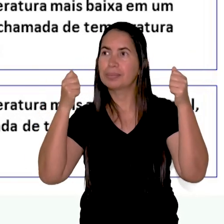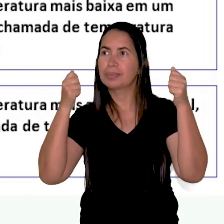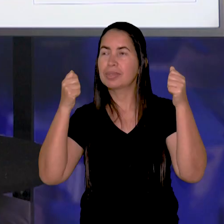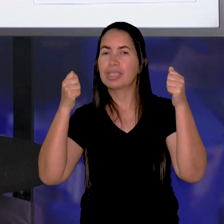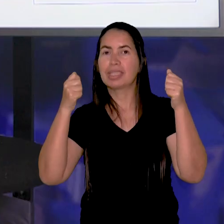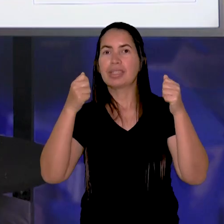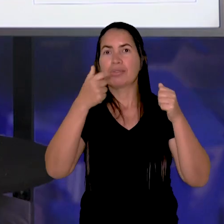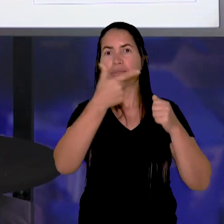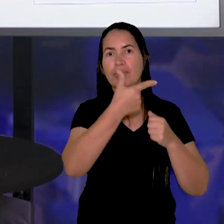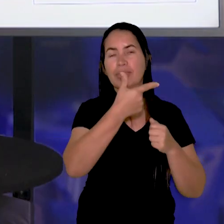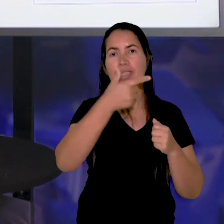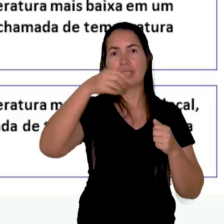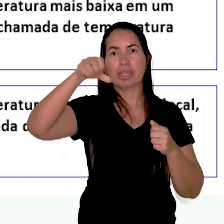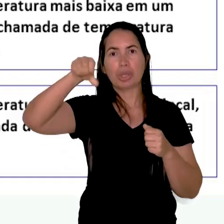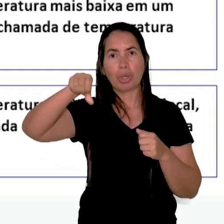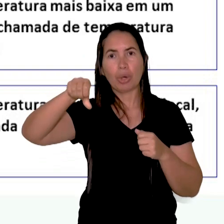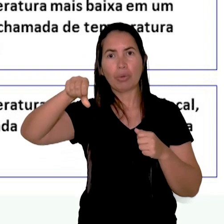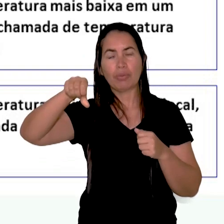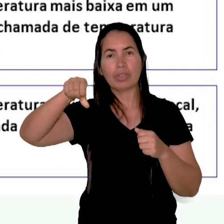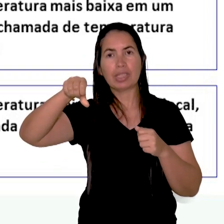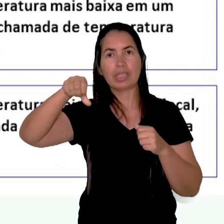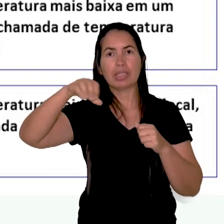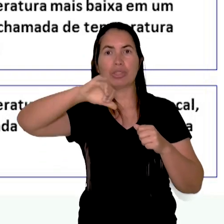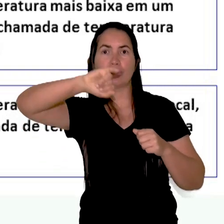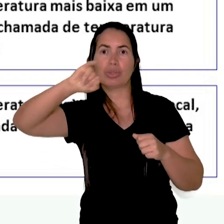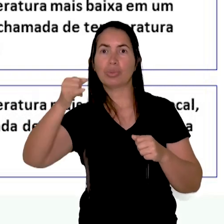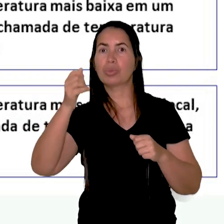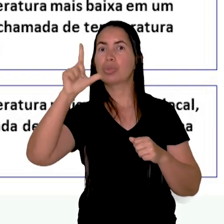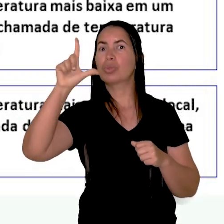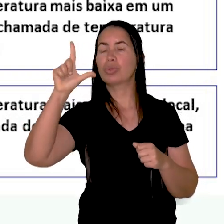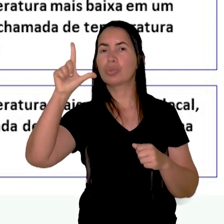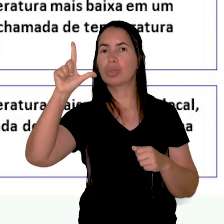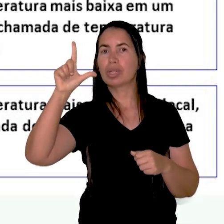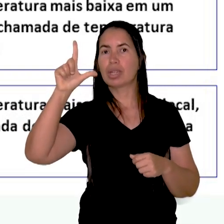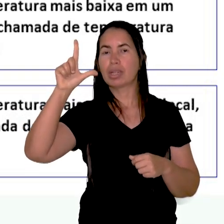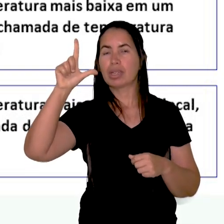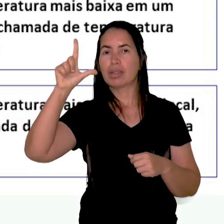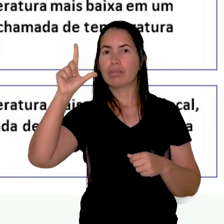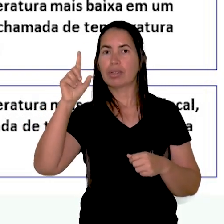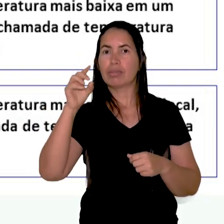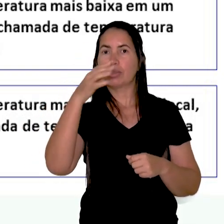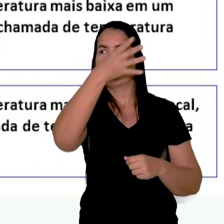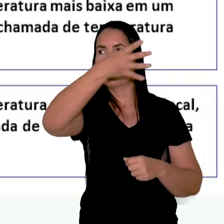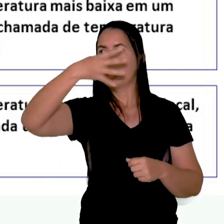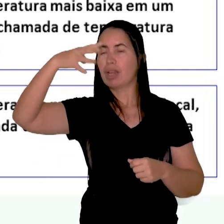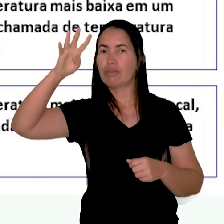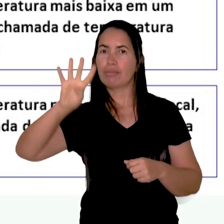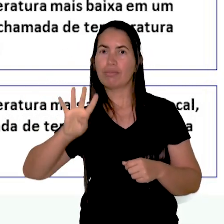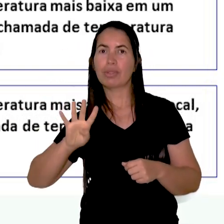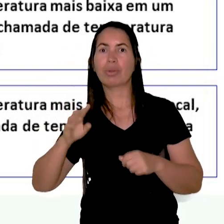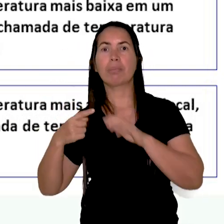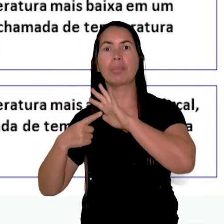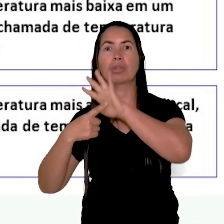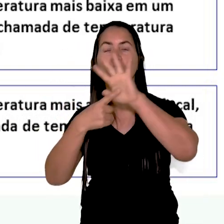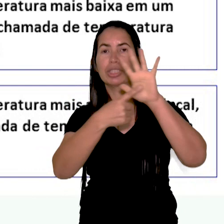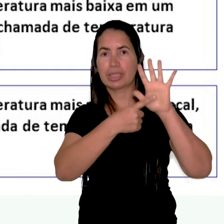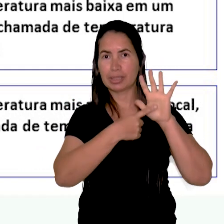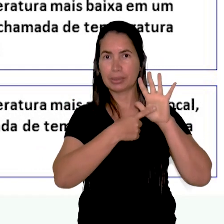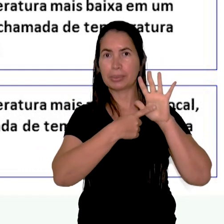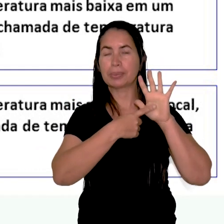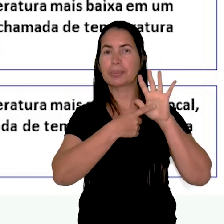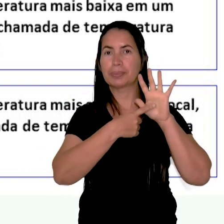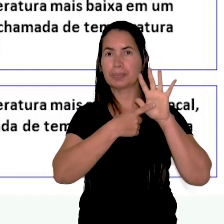em 29 de julho, foi feito este gráfico aqui,